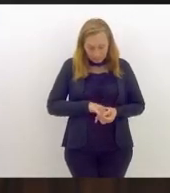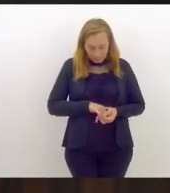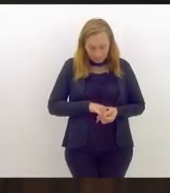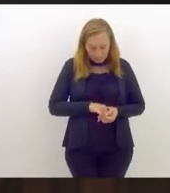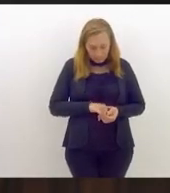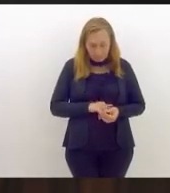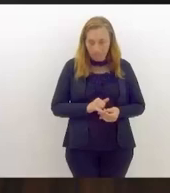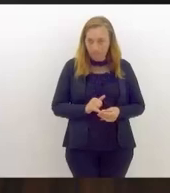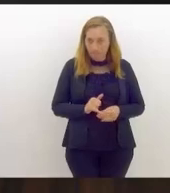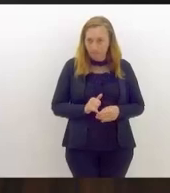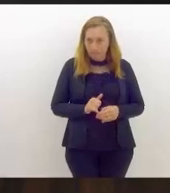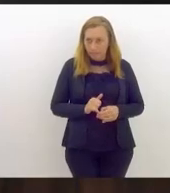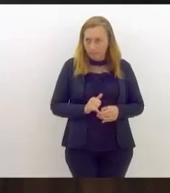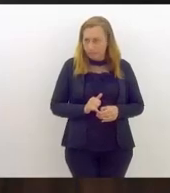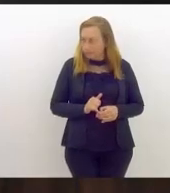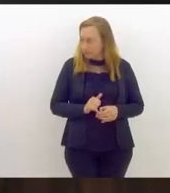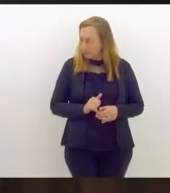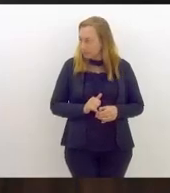É